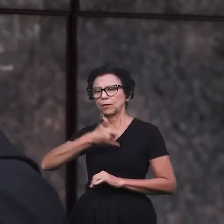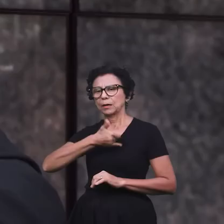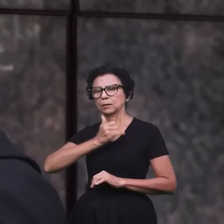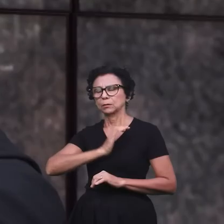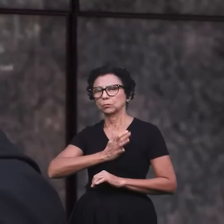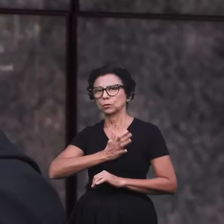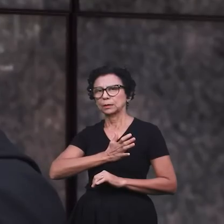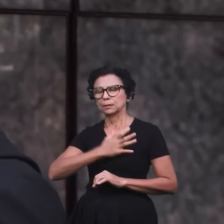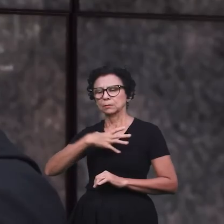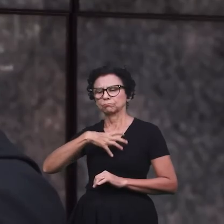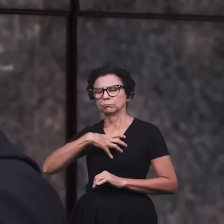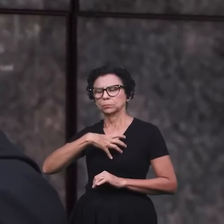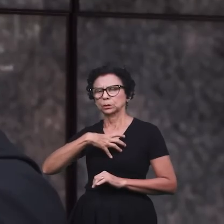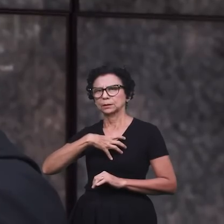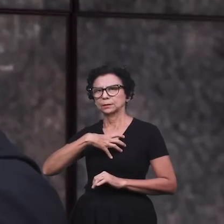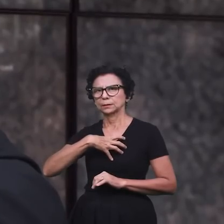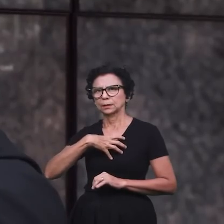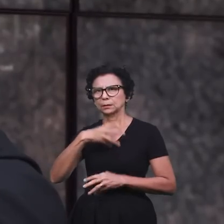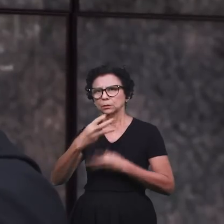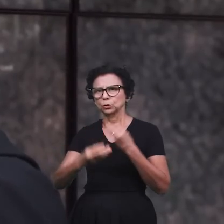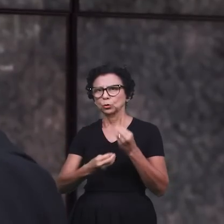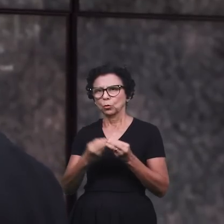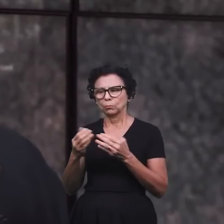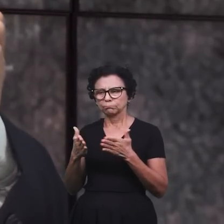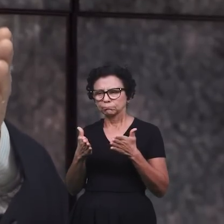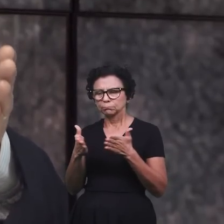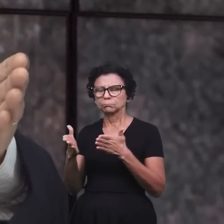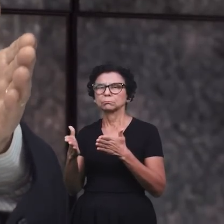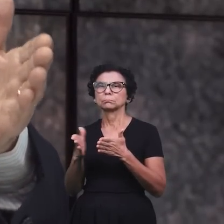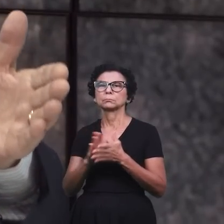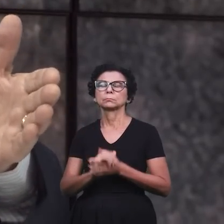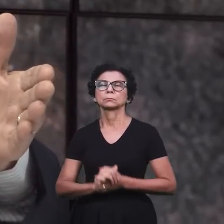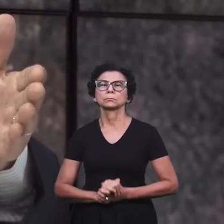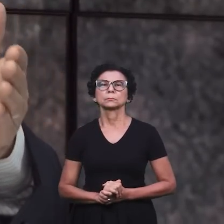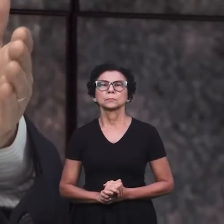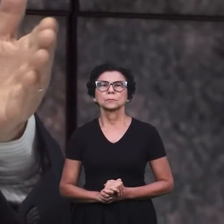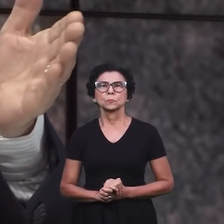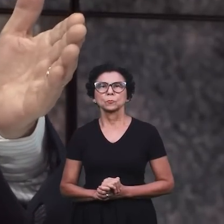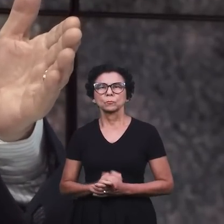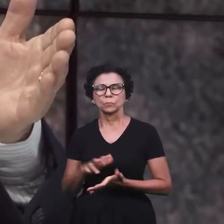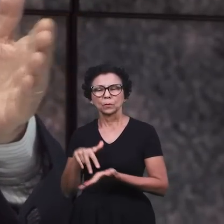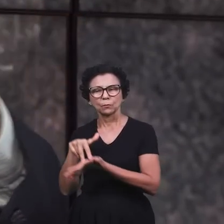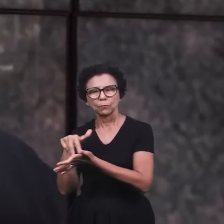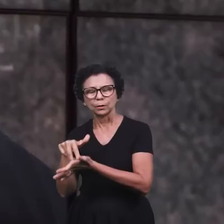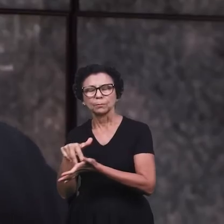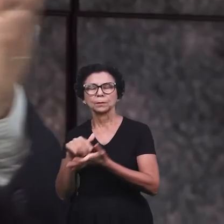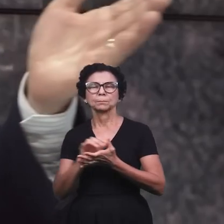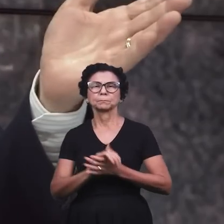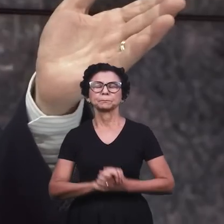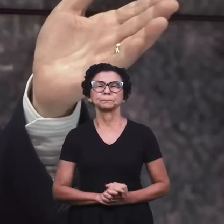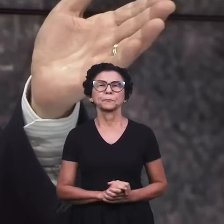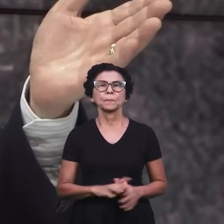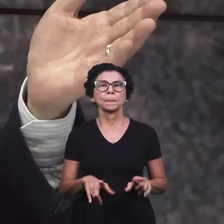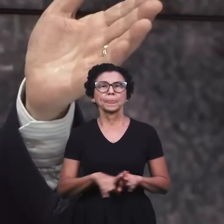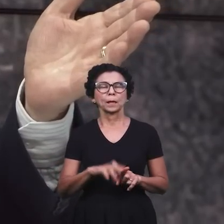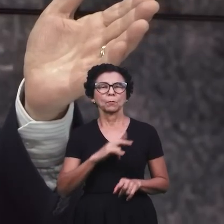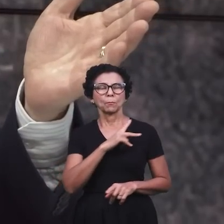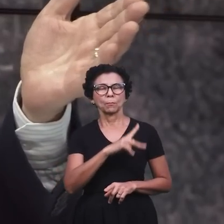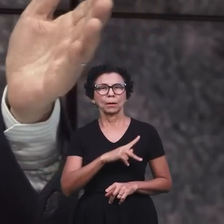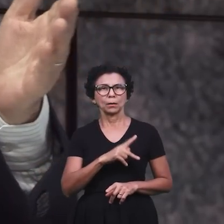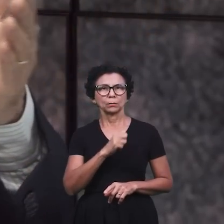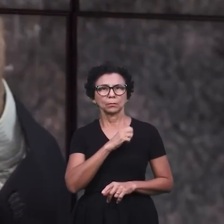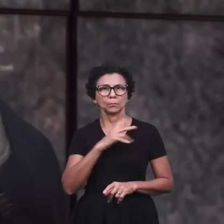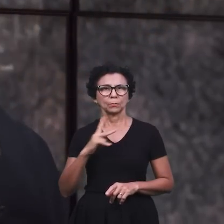nós, a forma como se deve andar. Lembrando aqui, repetindo, o apóstolo Paulo, depois que teve a experiência com o Senhor